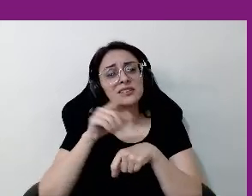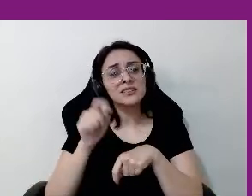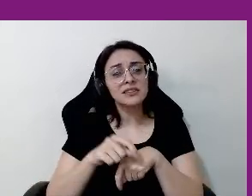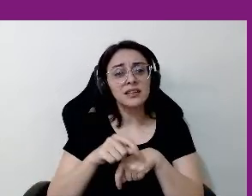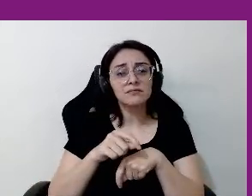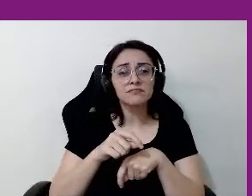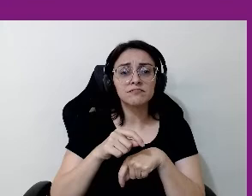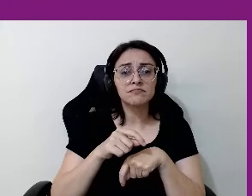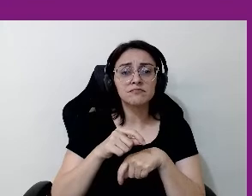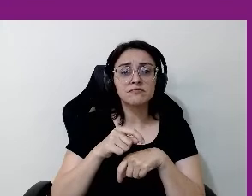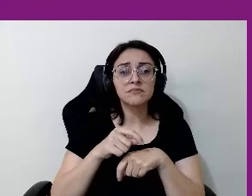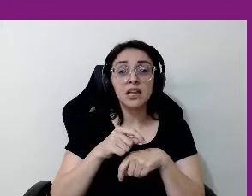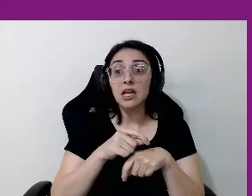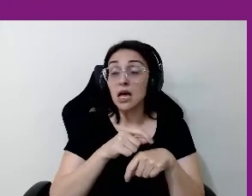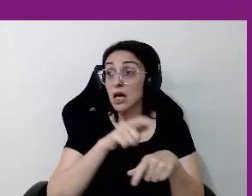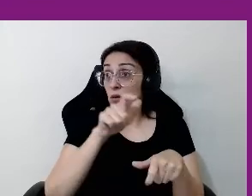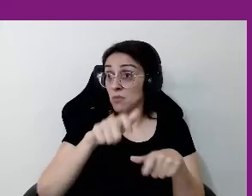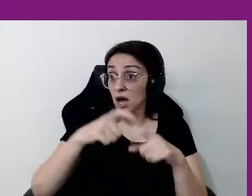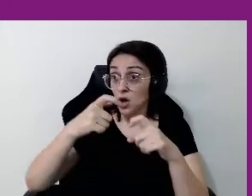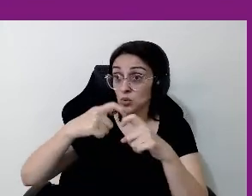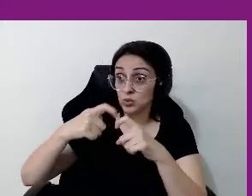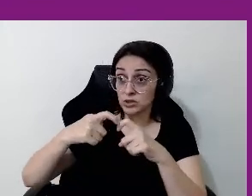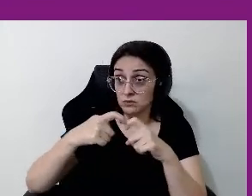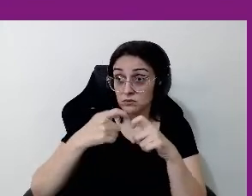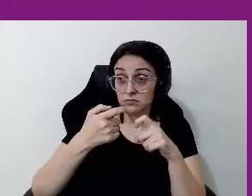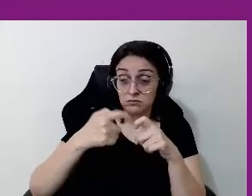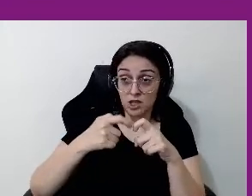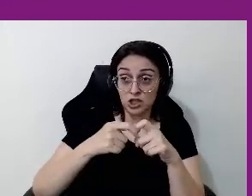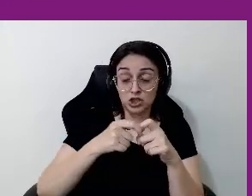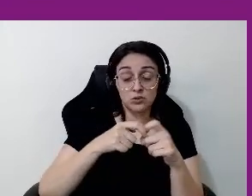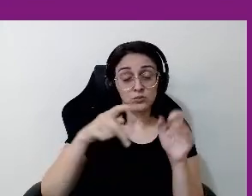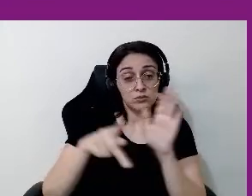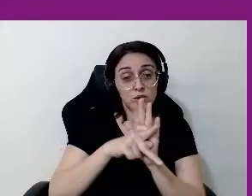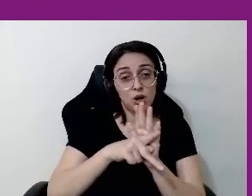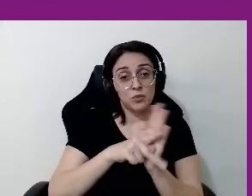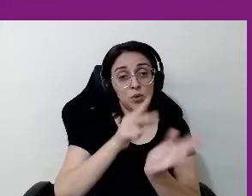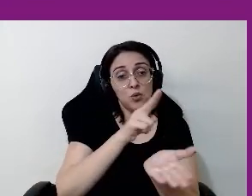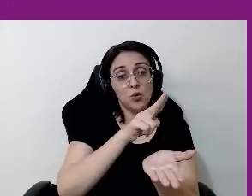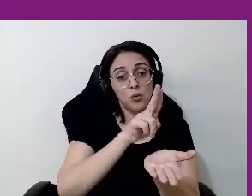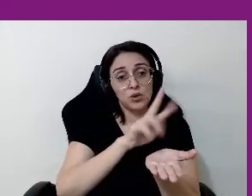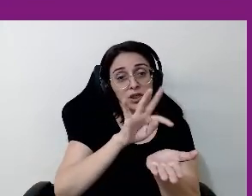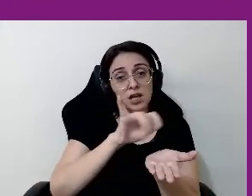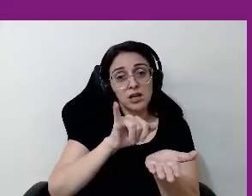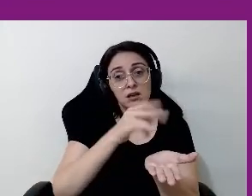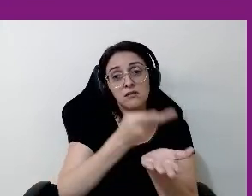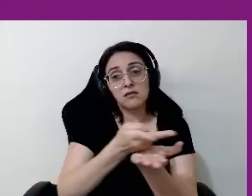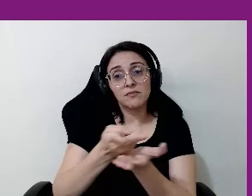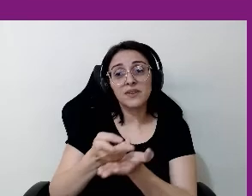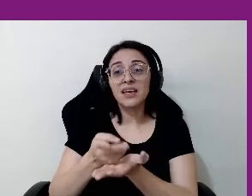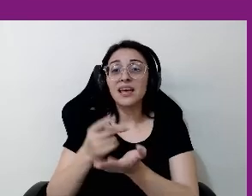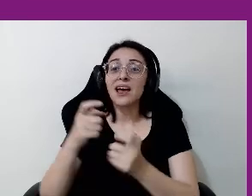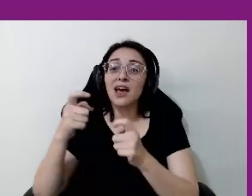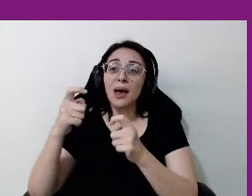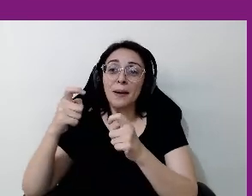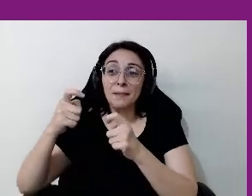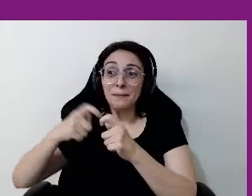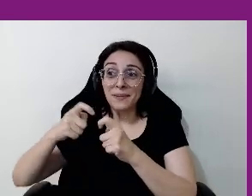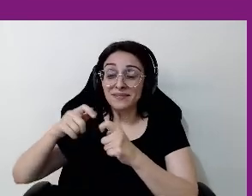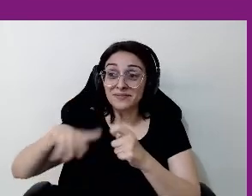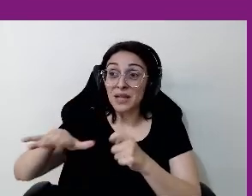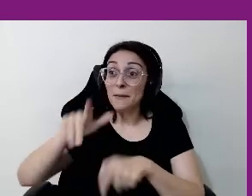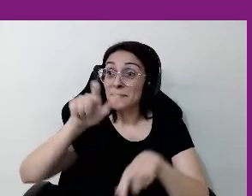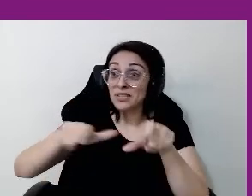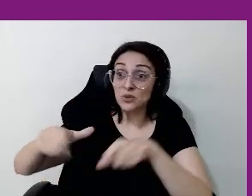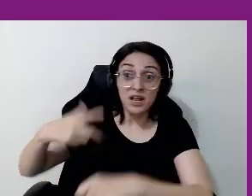os intensivistas, porque, infelizmente, pelo menos aqui no Rio de Janeiro, os não vacinados continuam sendo